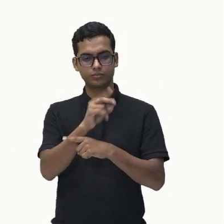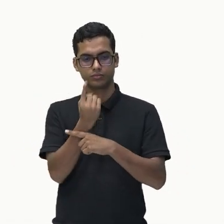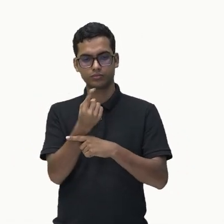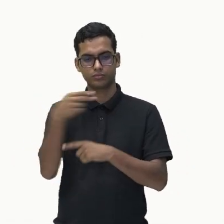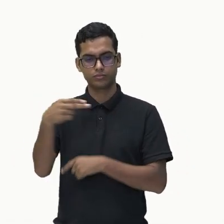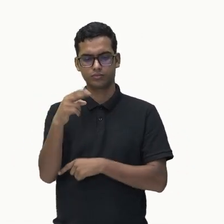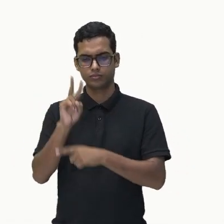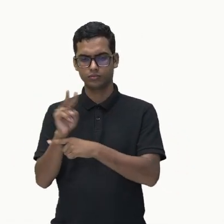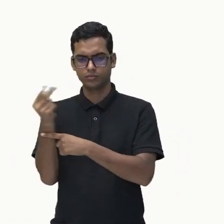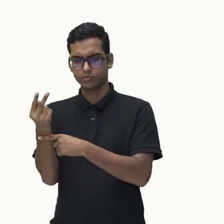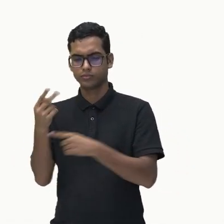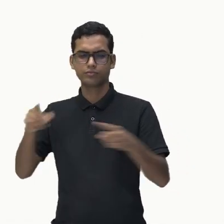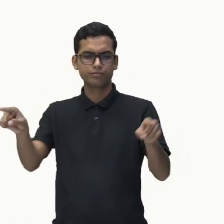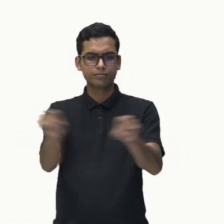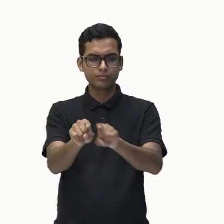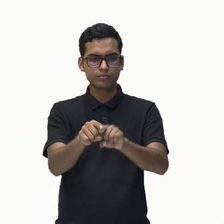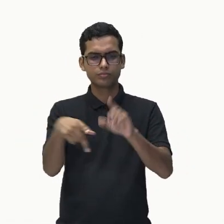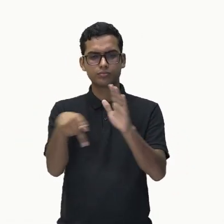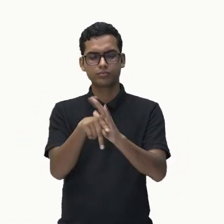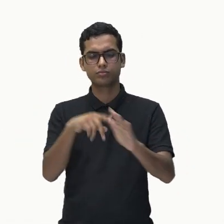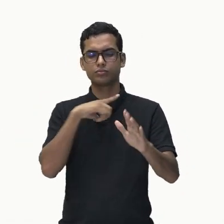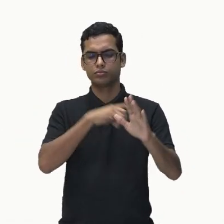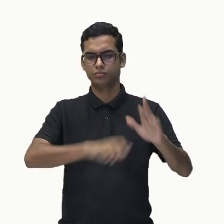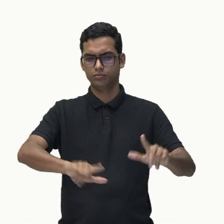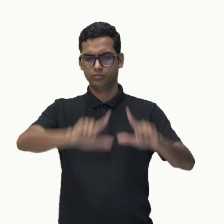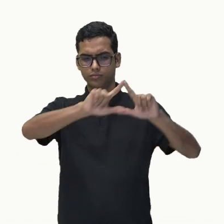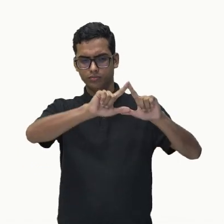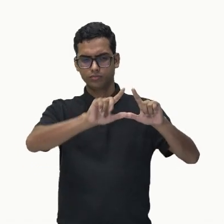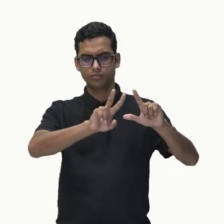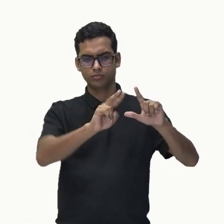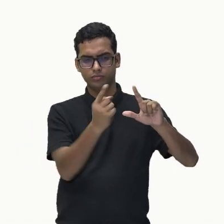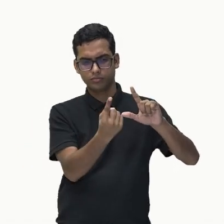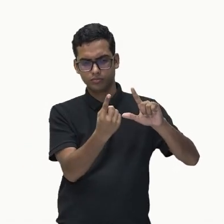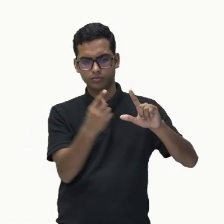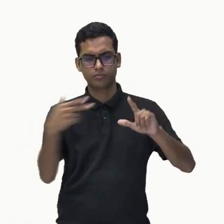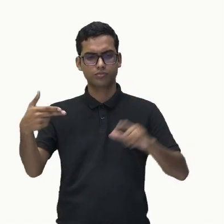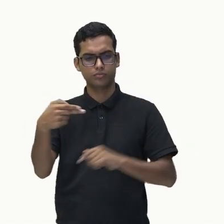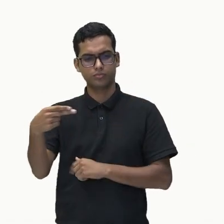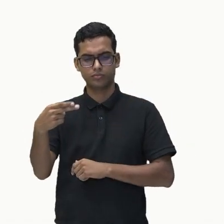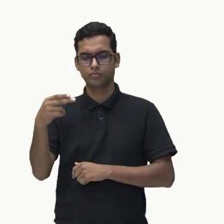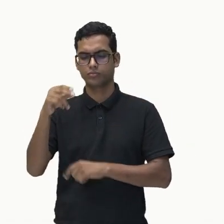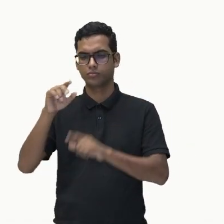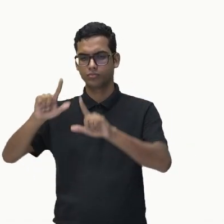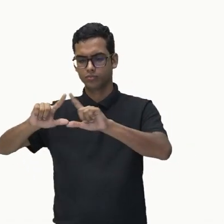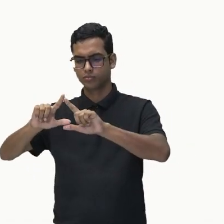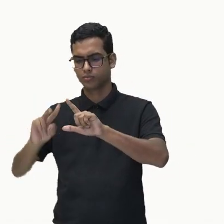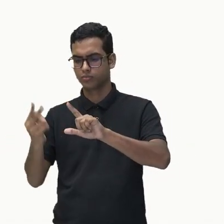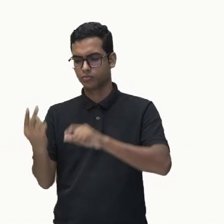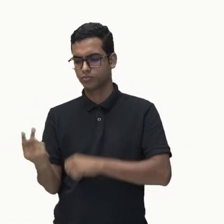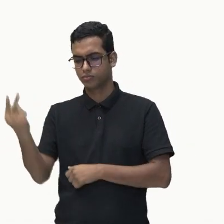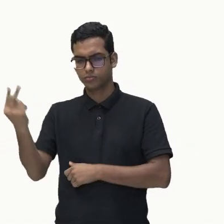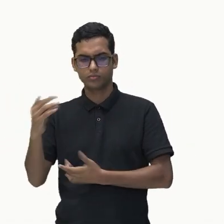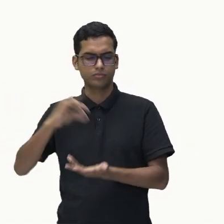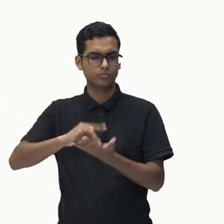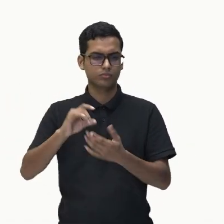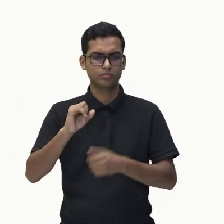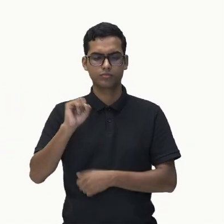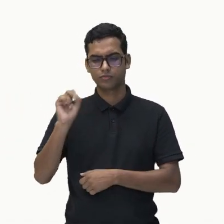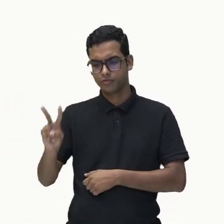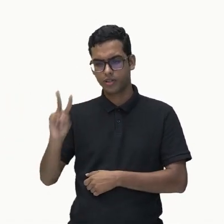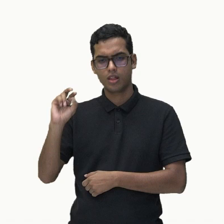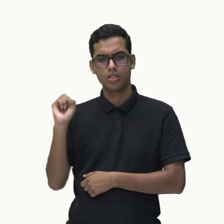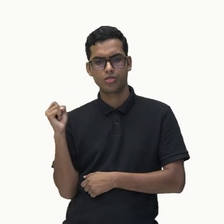colocar aqui que o delta V1 vai ser igual ao delta V2, né, a variação do volume. E aí eu vou ter o seguinte, como